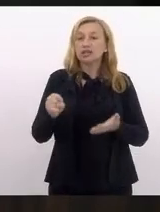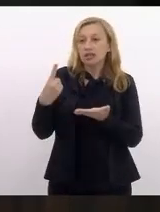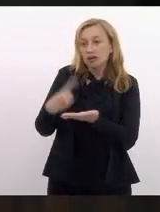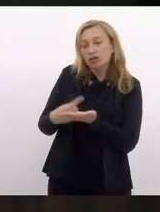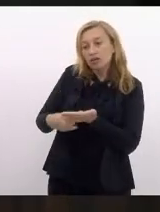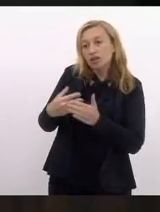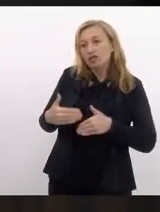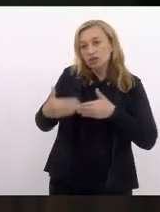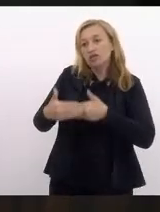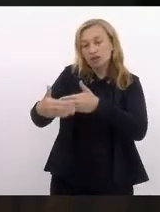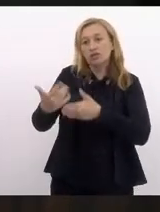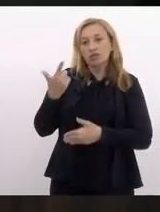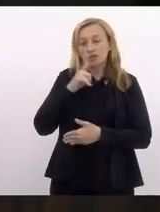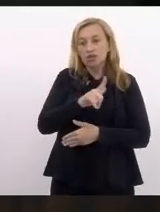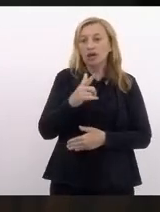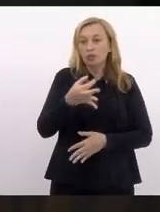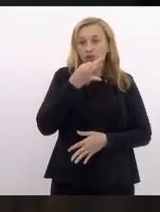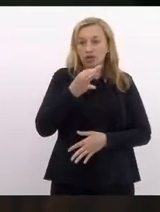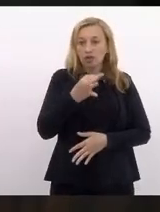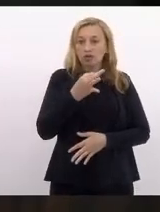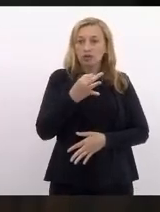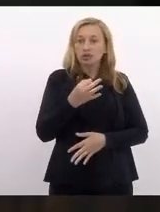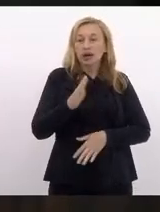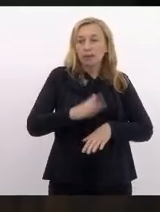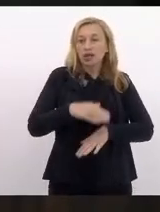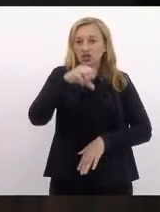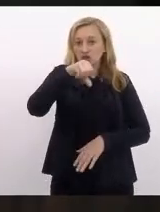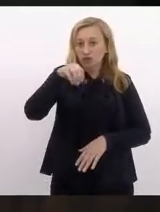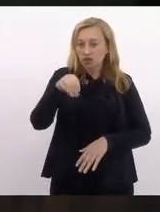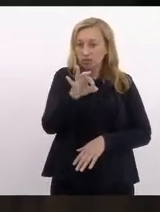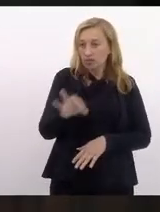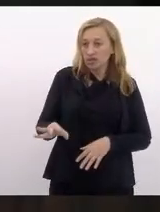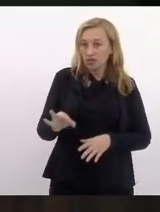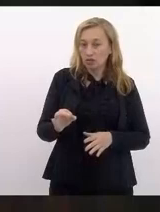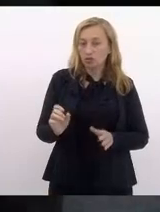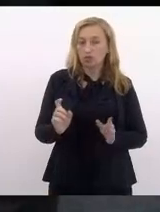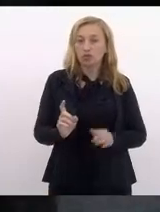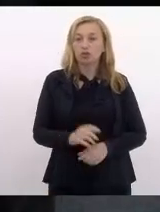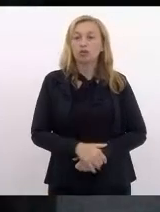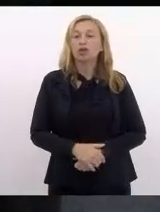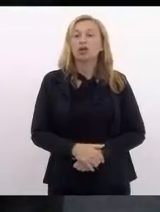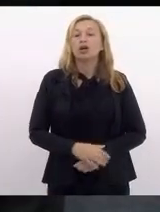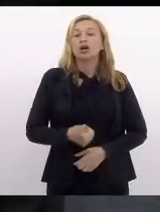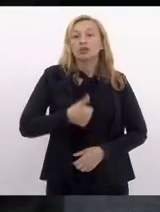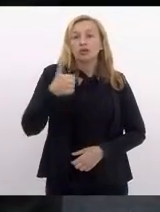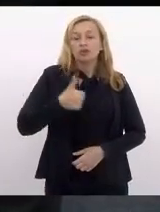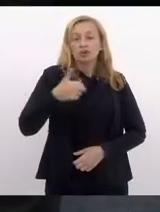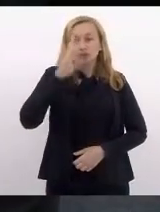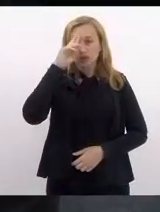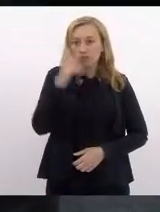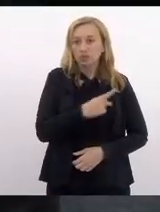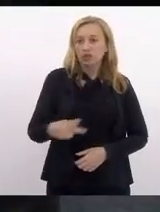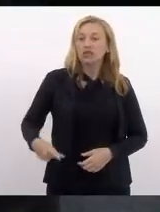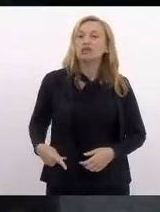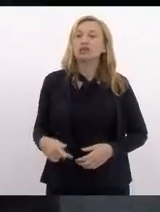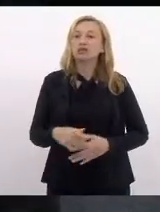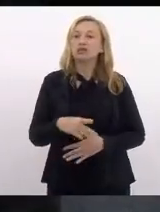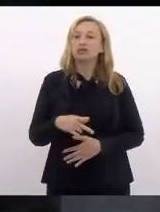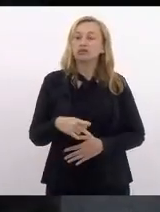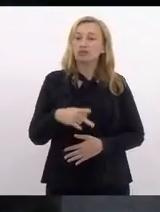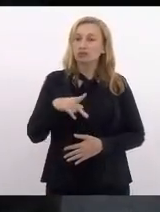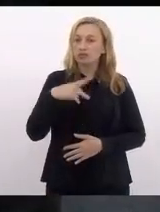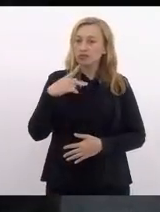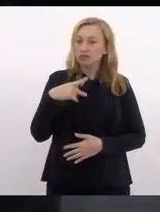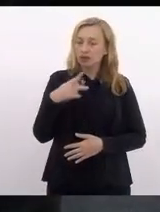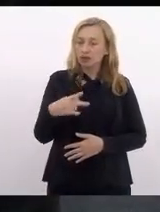Se conseguiu avançar da minha opinião estava mais de noventa porcento fechado seu presidente no meu lugar dizer corroborar a